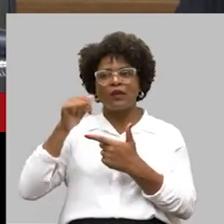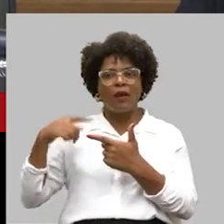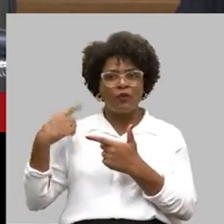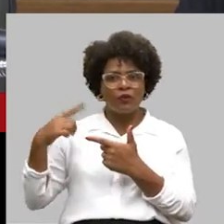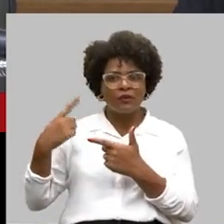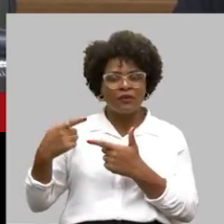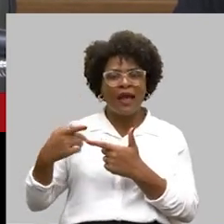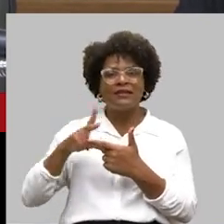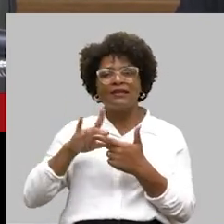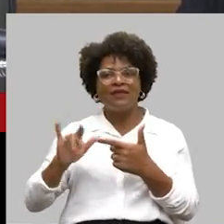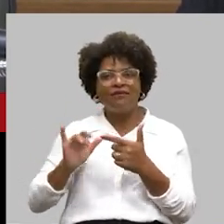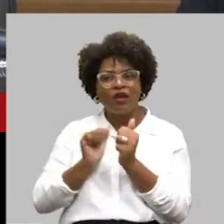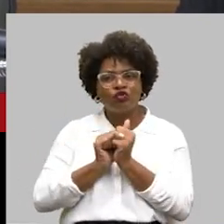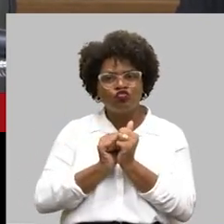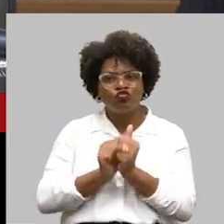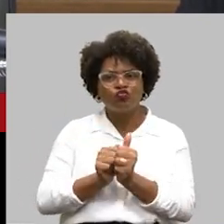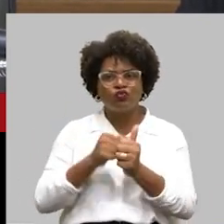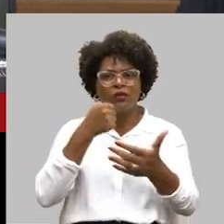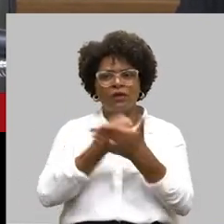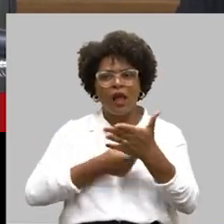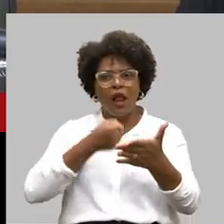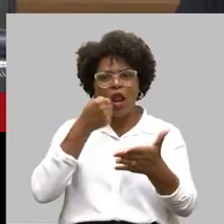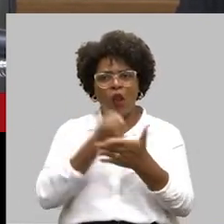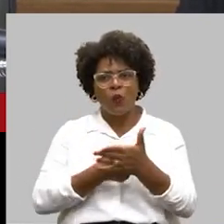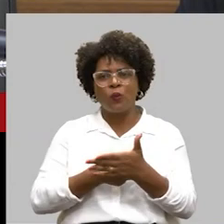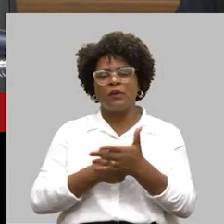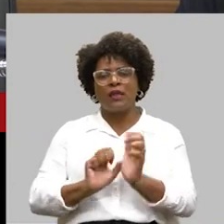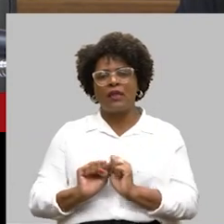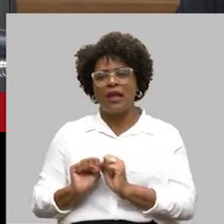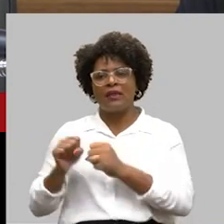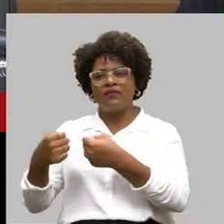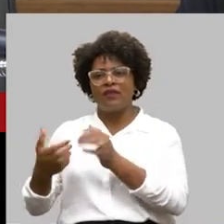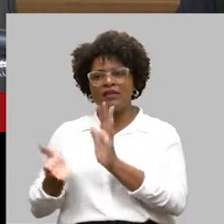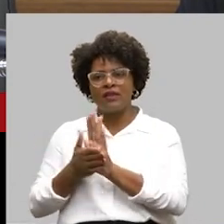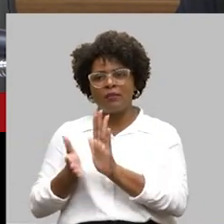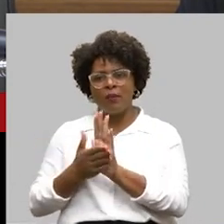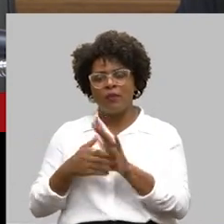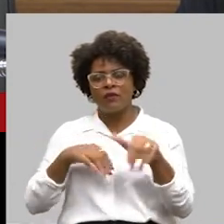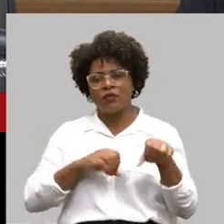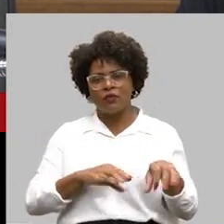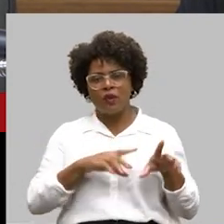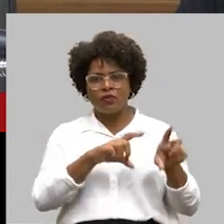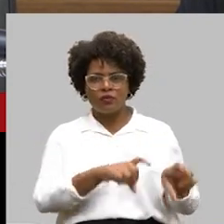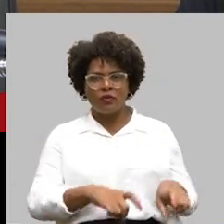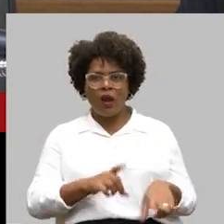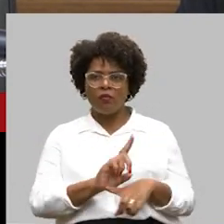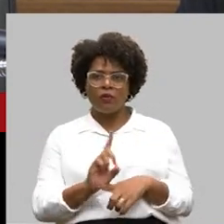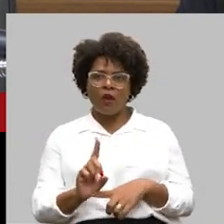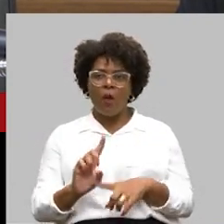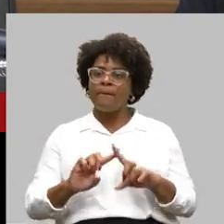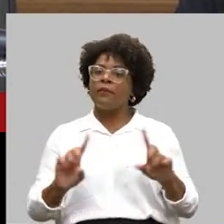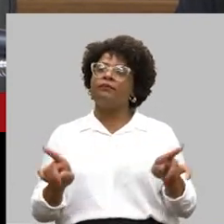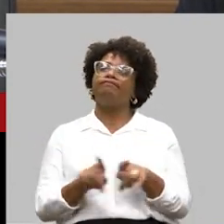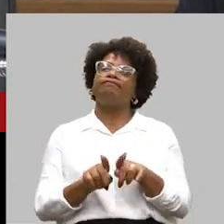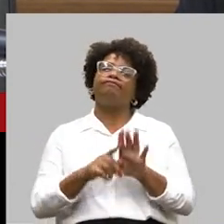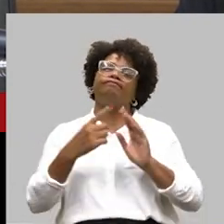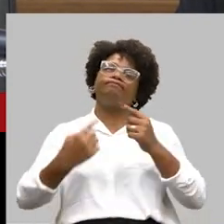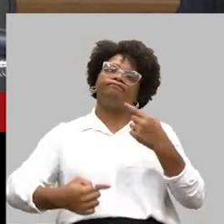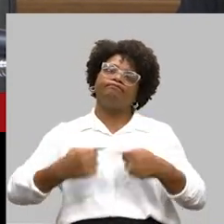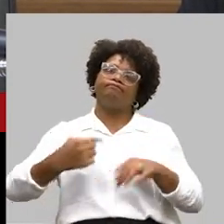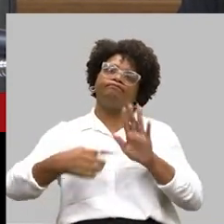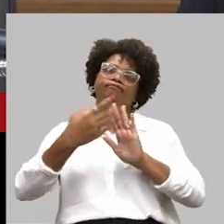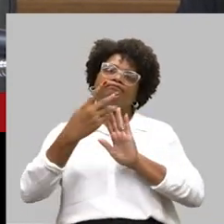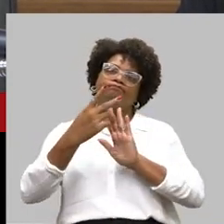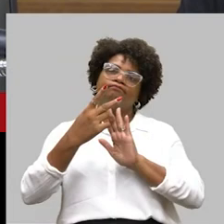nossa luta em defesa mas não só em defesa dessa proposta da Educação do campo mas principalmente por política pública que a gente